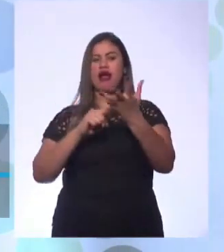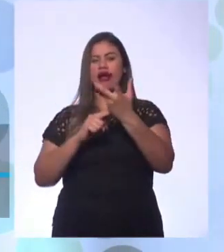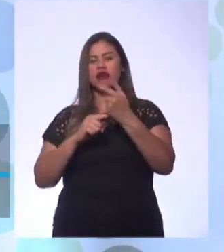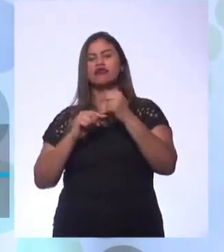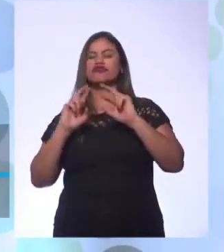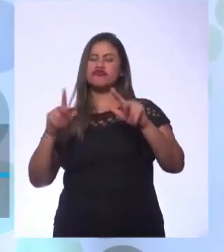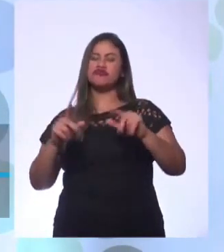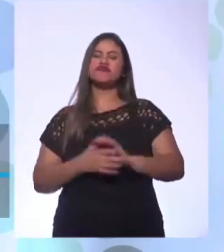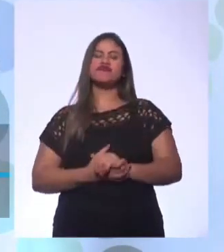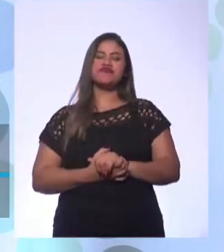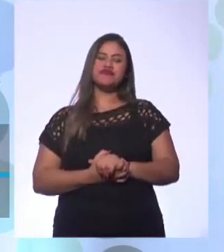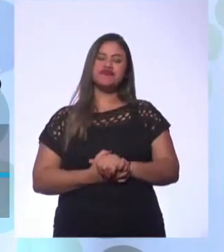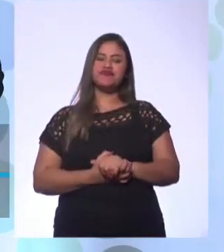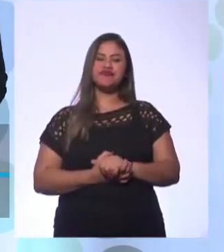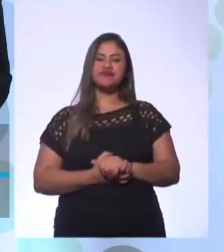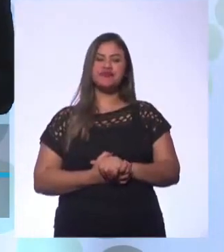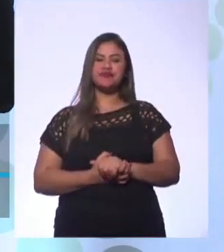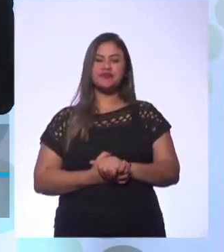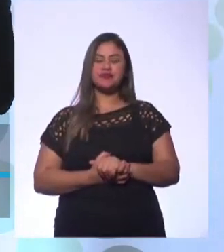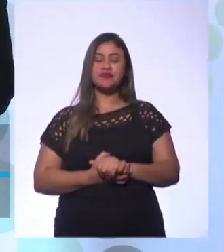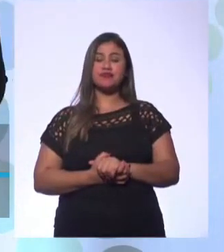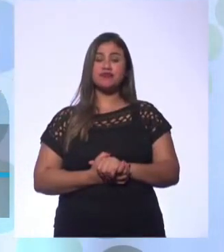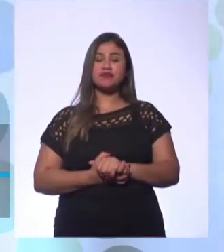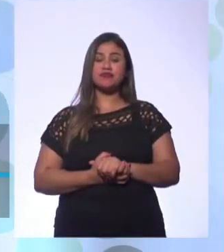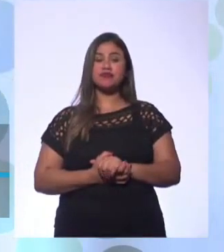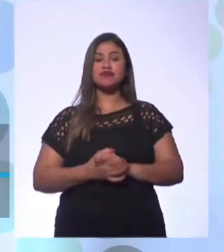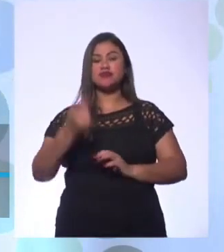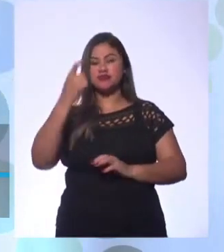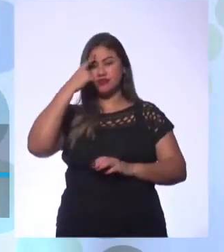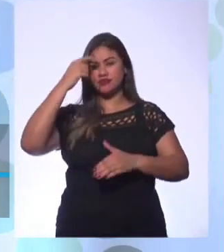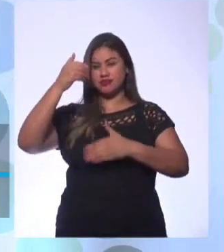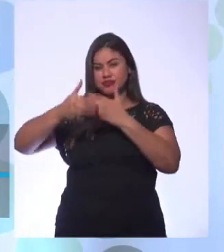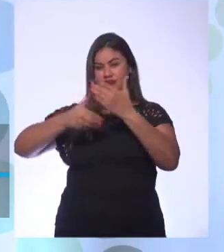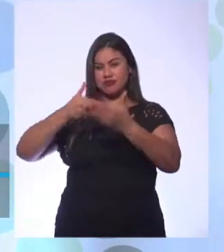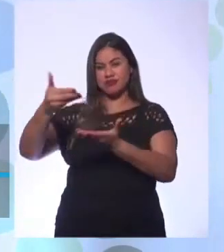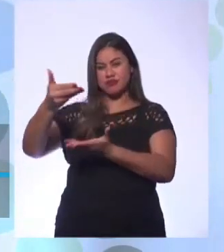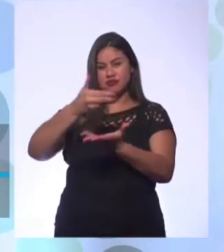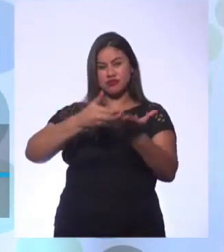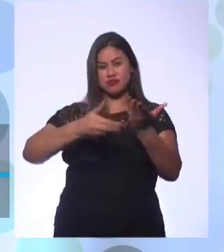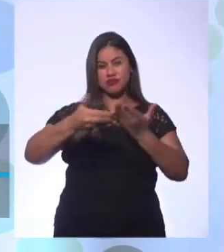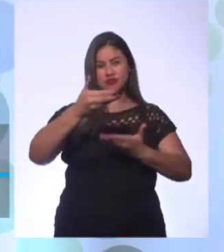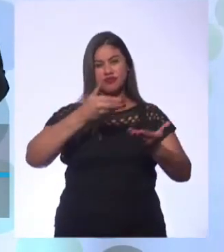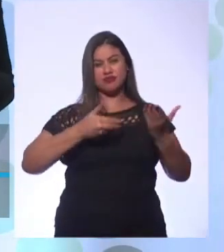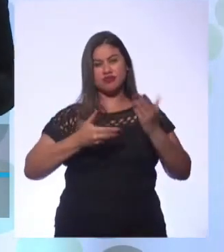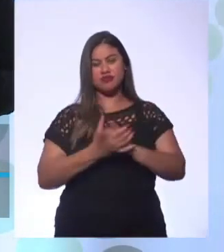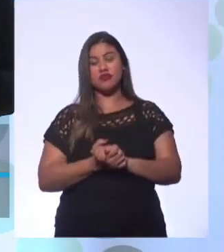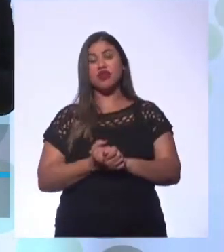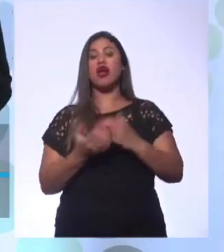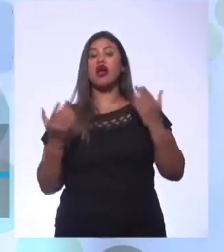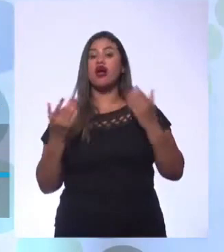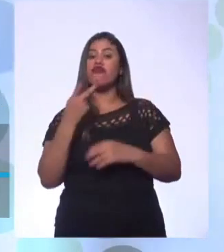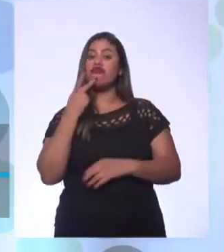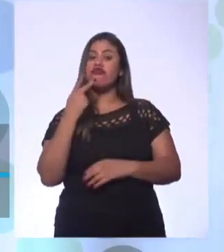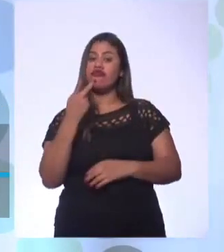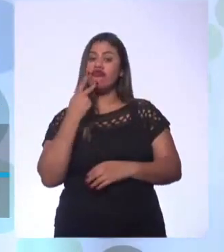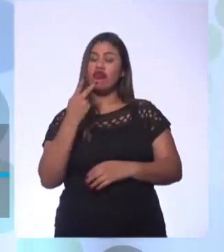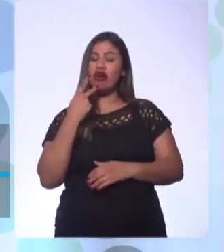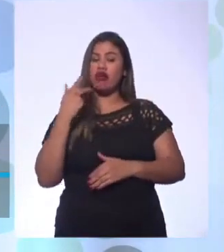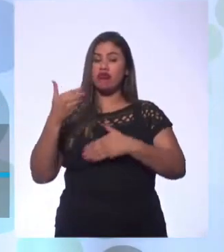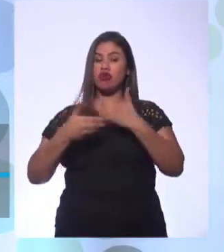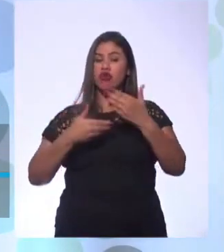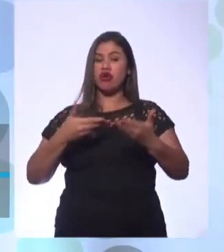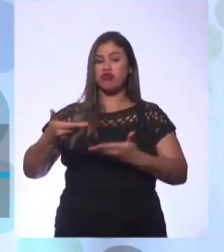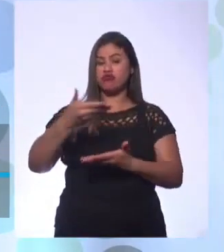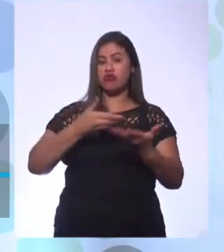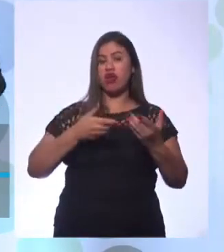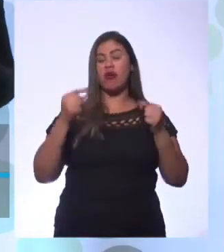tá bom? Então, dentro desses processos colaborativos ainda, né? Agora, quando a gente fala de processo colaborativo, é um